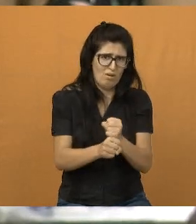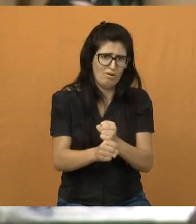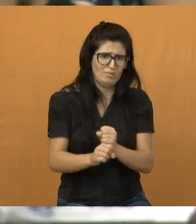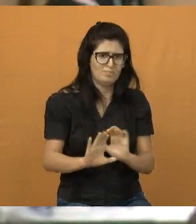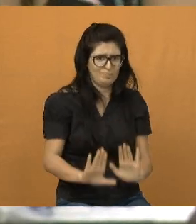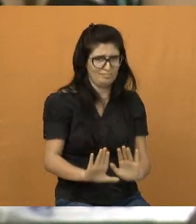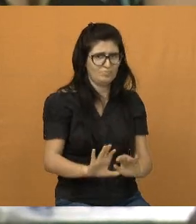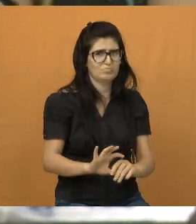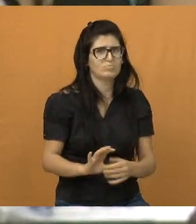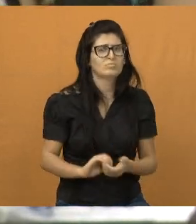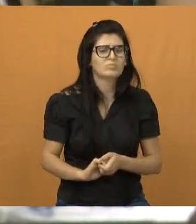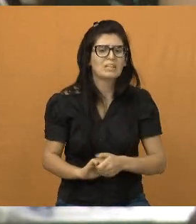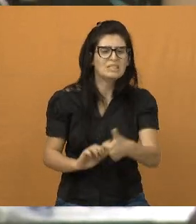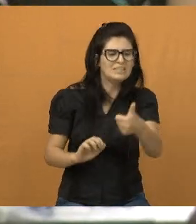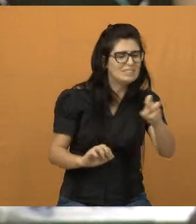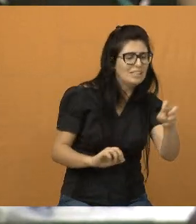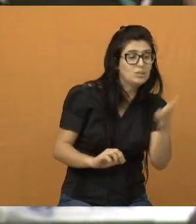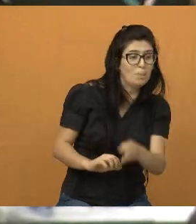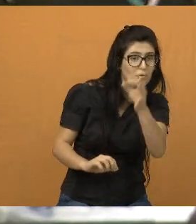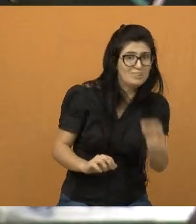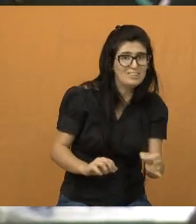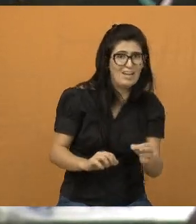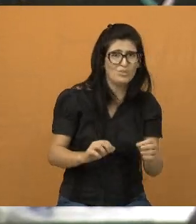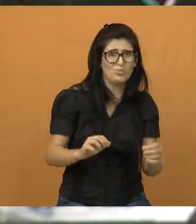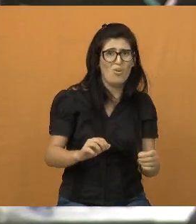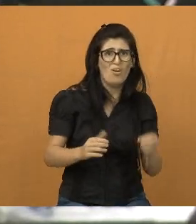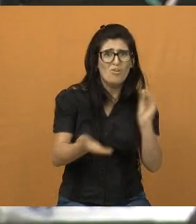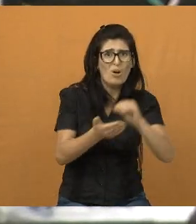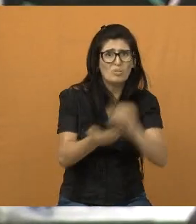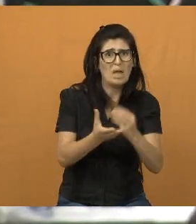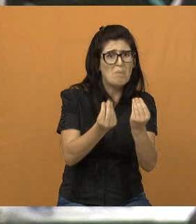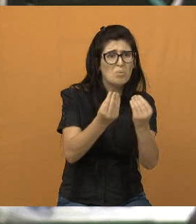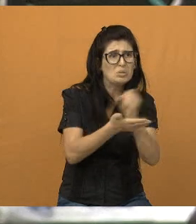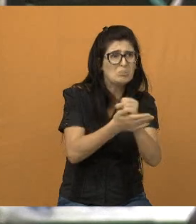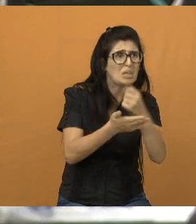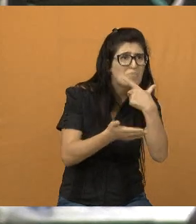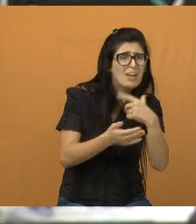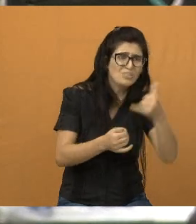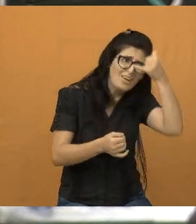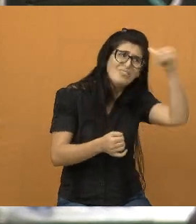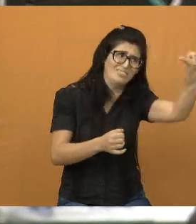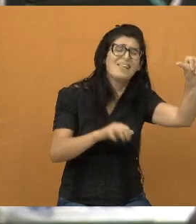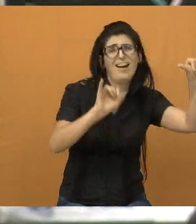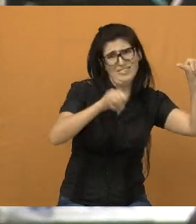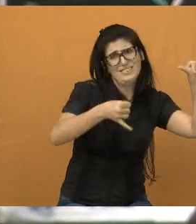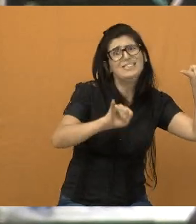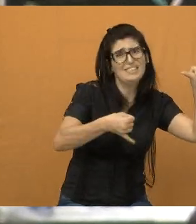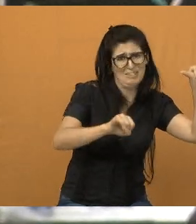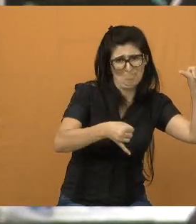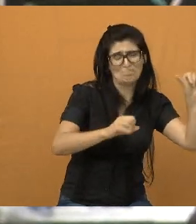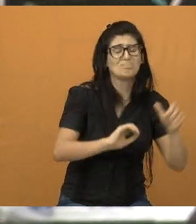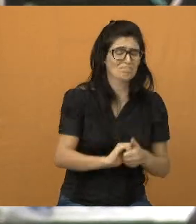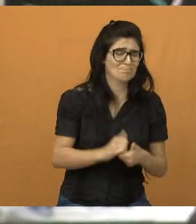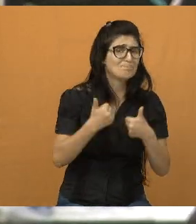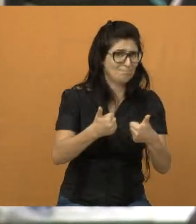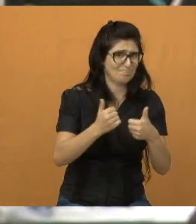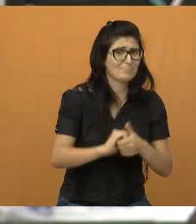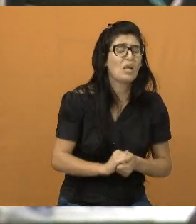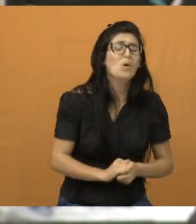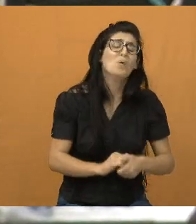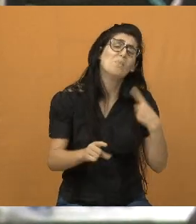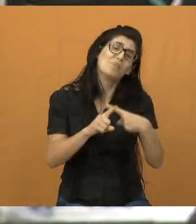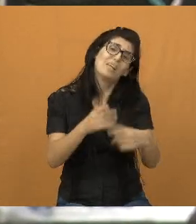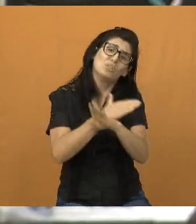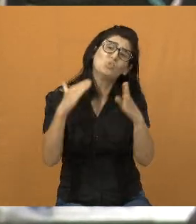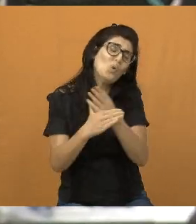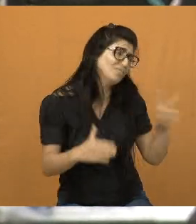10%, eu não quero, 15%, eu não quero mais que falte, né? Acho que a gente tem que fazer essa força-tarefa também juntos, porque somos todos vereadores